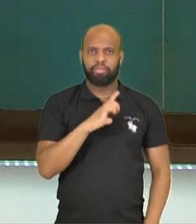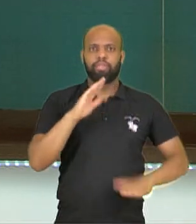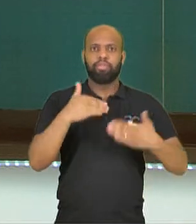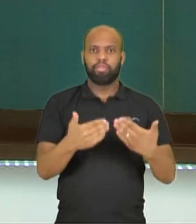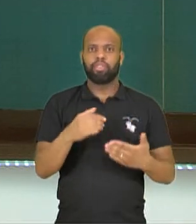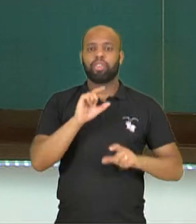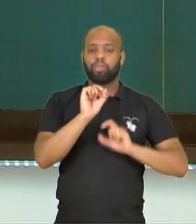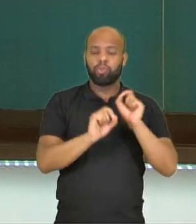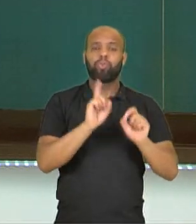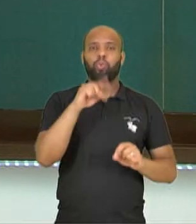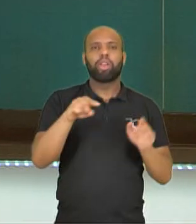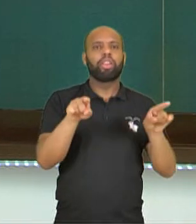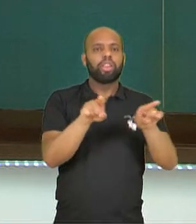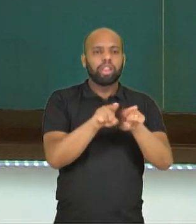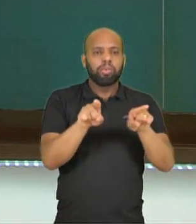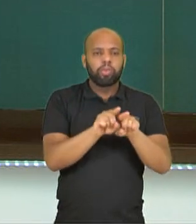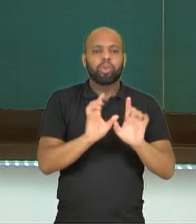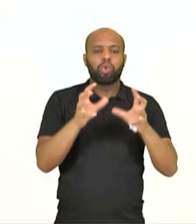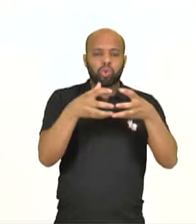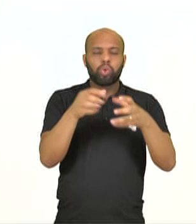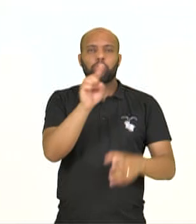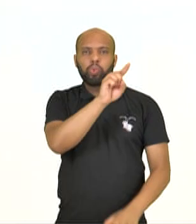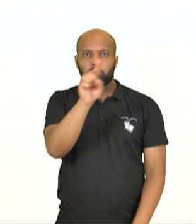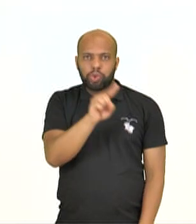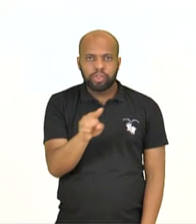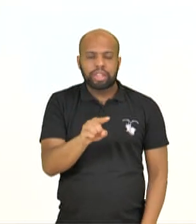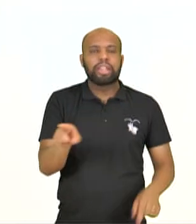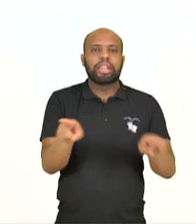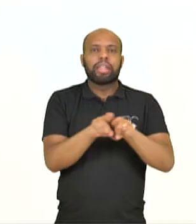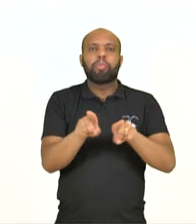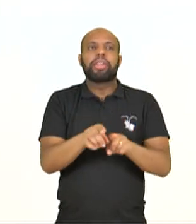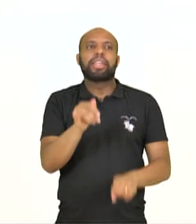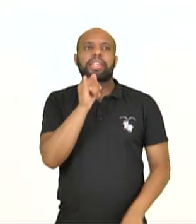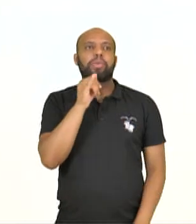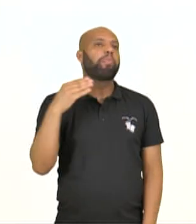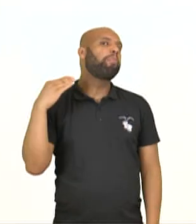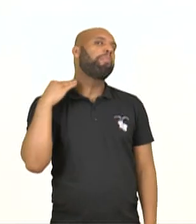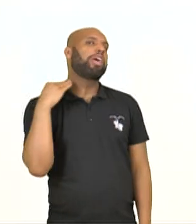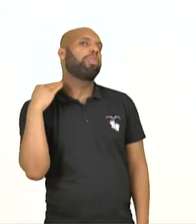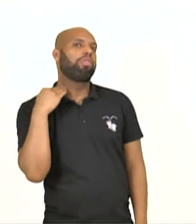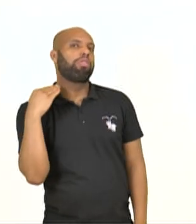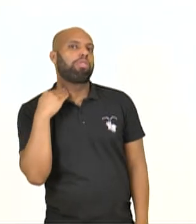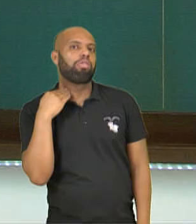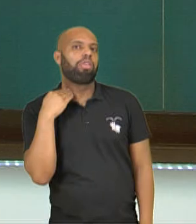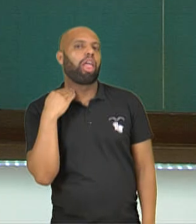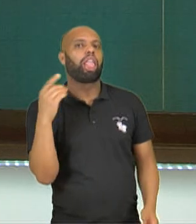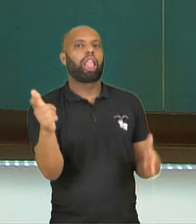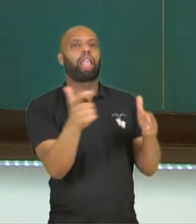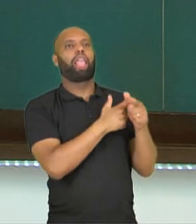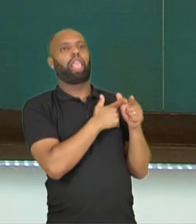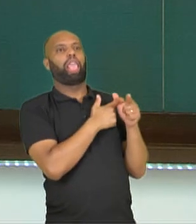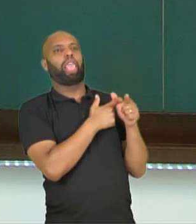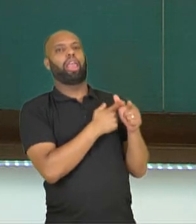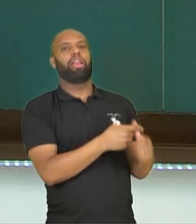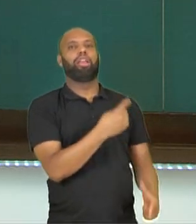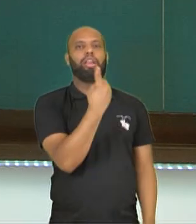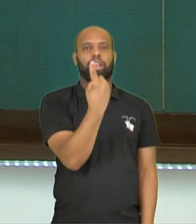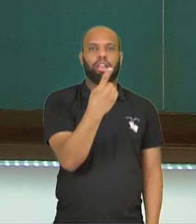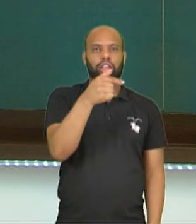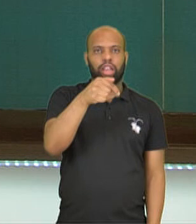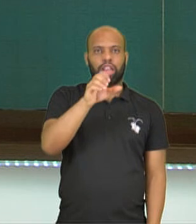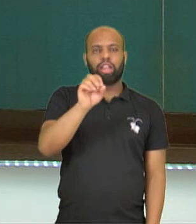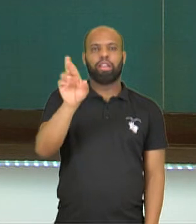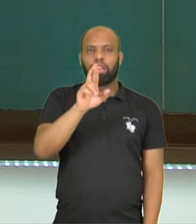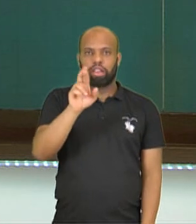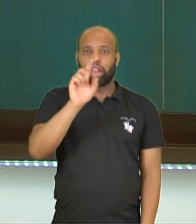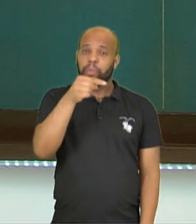números inteiros aí. Ou então, saldo da conta bancária, tá devendo R$170. Menos aqui, ó. É